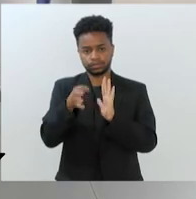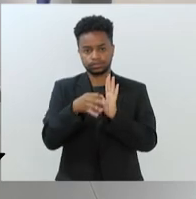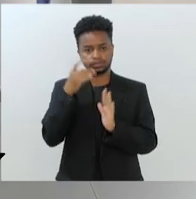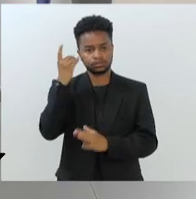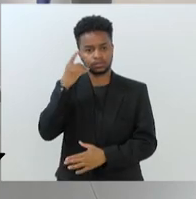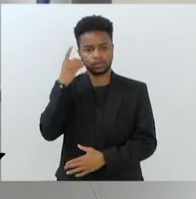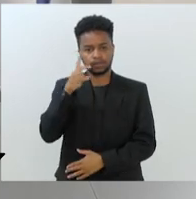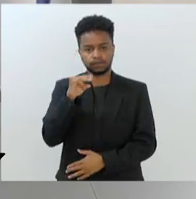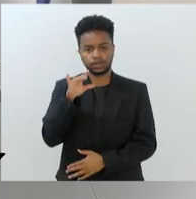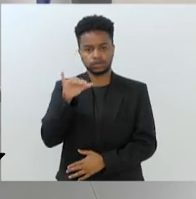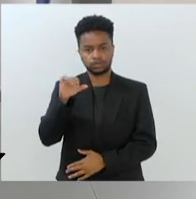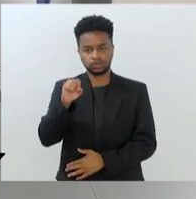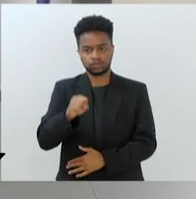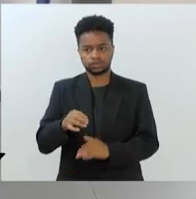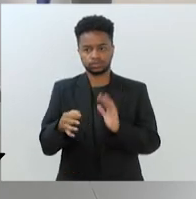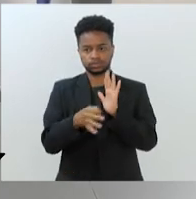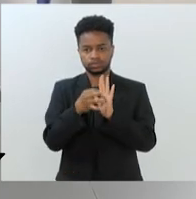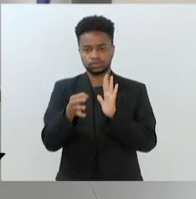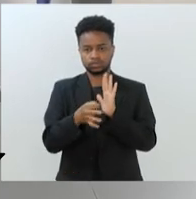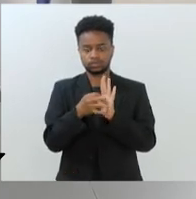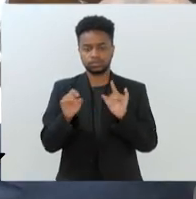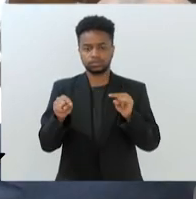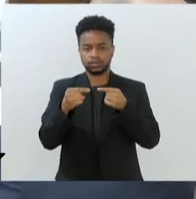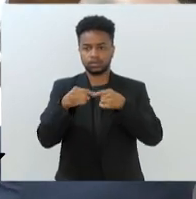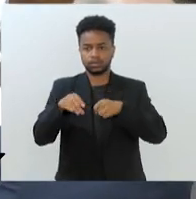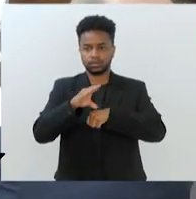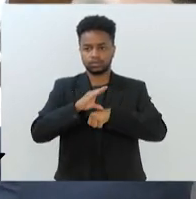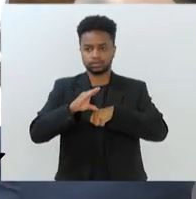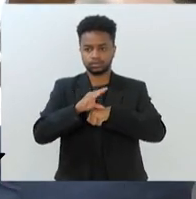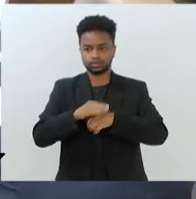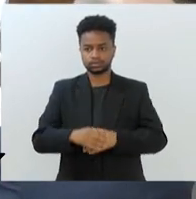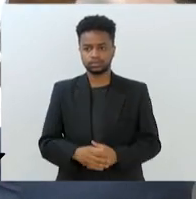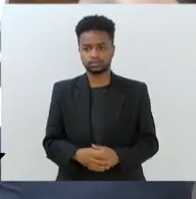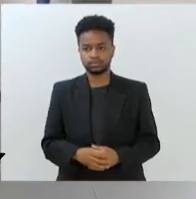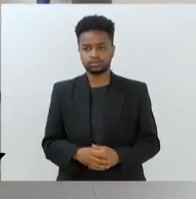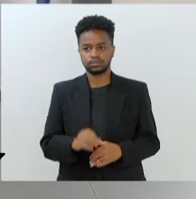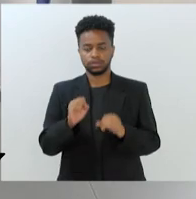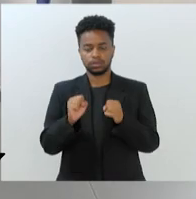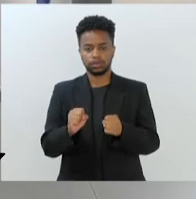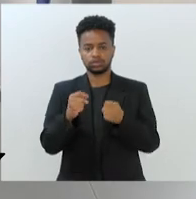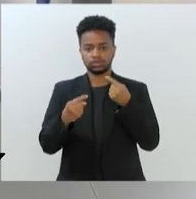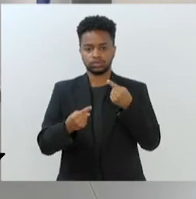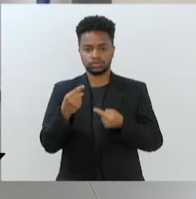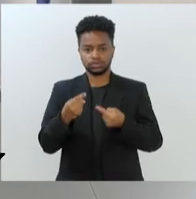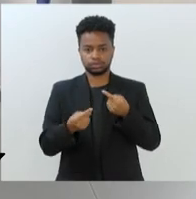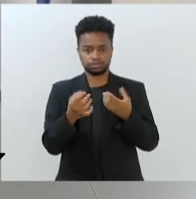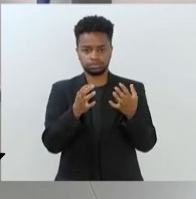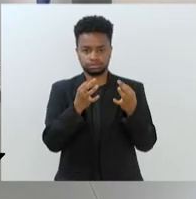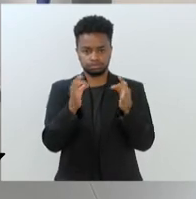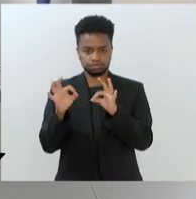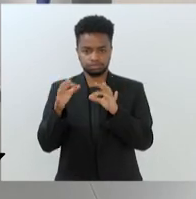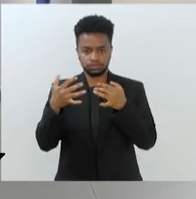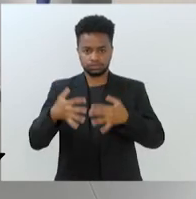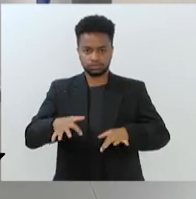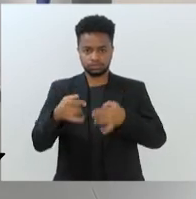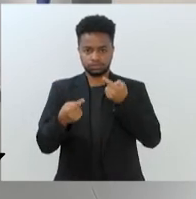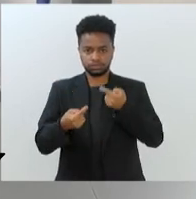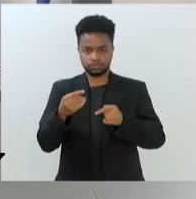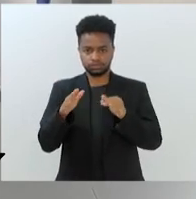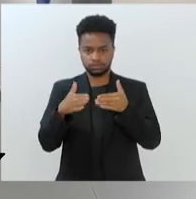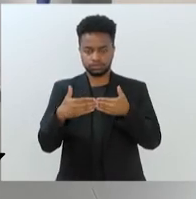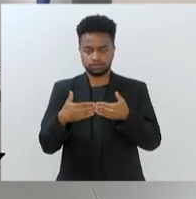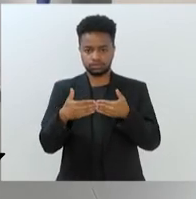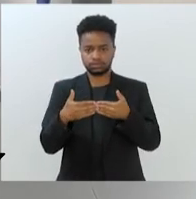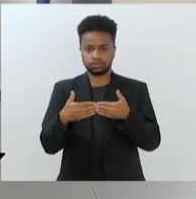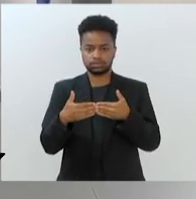Vinícius Cozolino. Parecer pela constitucionalidade. Em discussão. Não havendo quem queira discutir, encerrada a